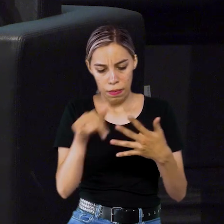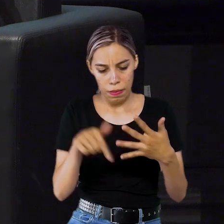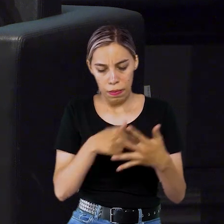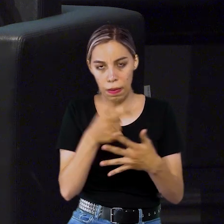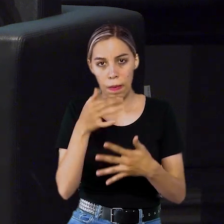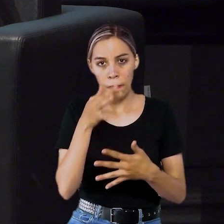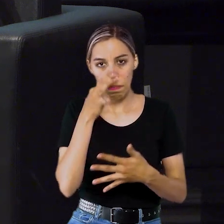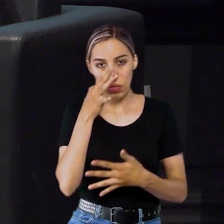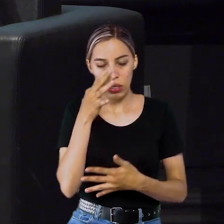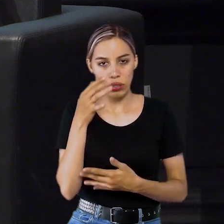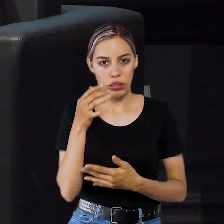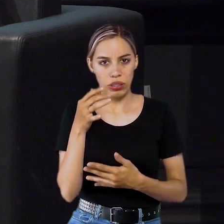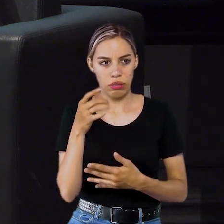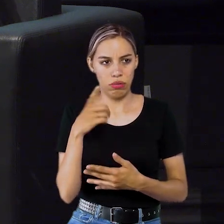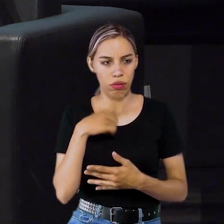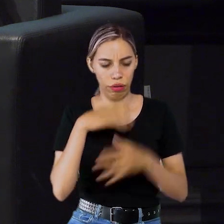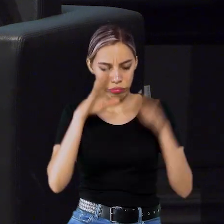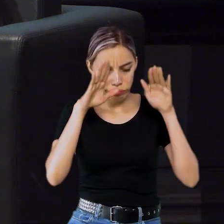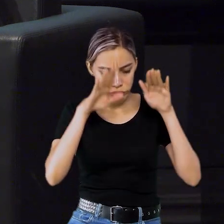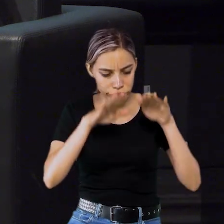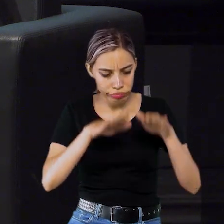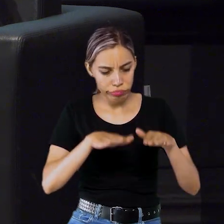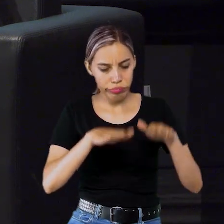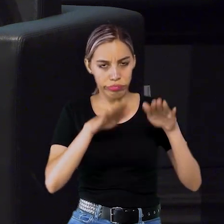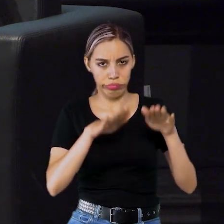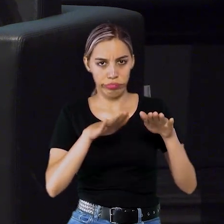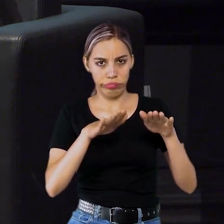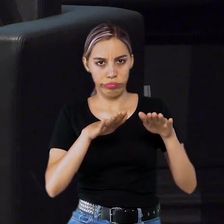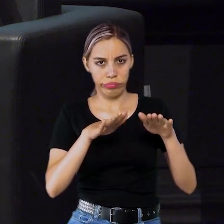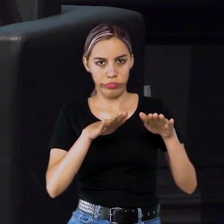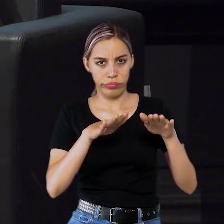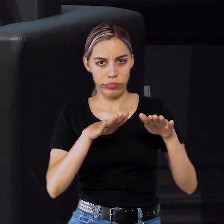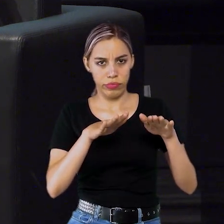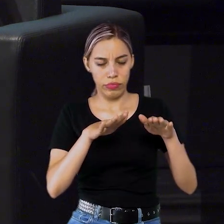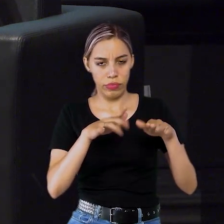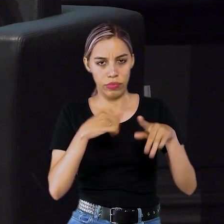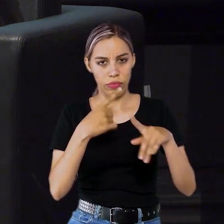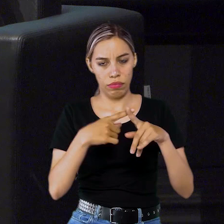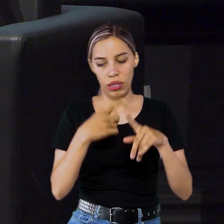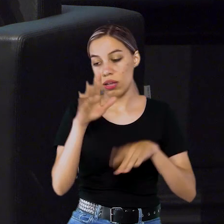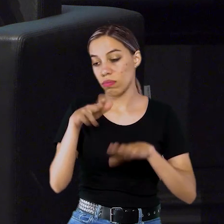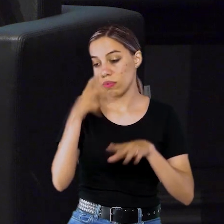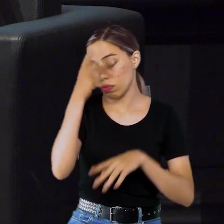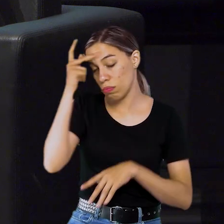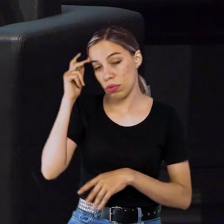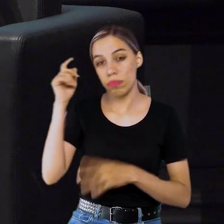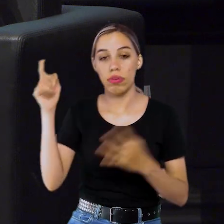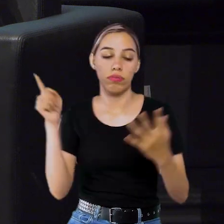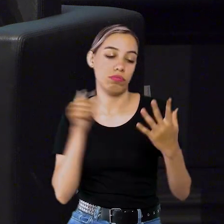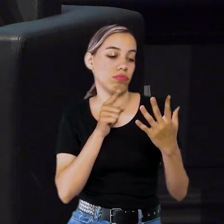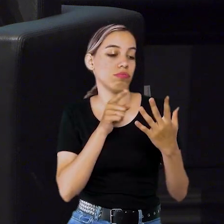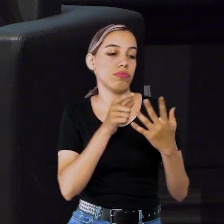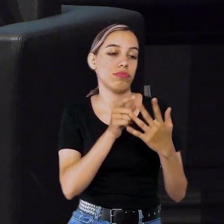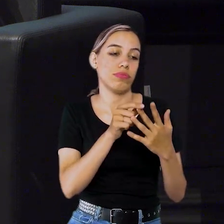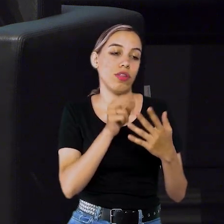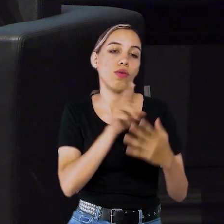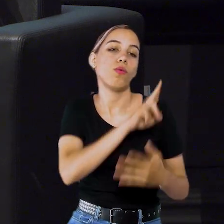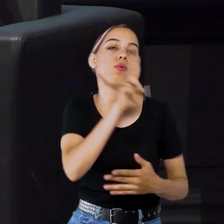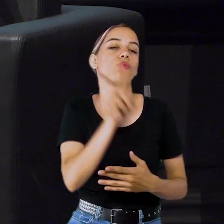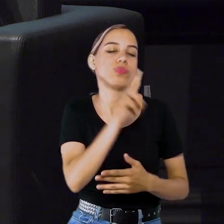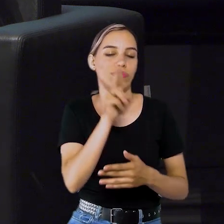para nós. Sagrada mesmo, né? Porque muitas vezes a pessoa vai lá, toma